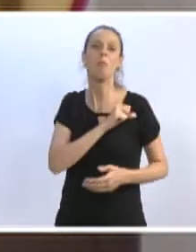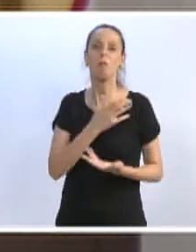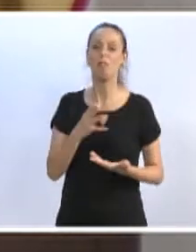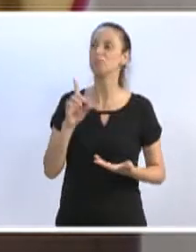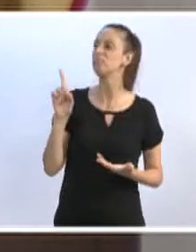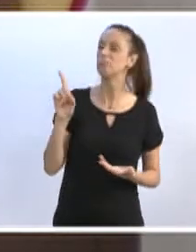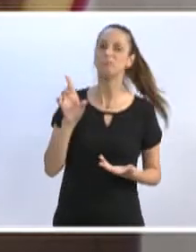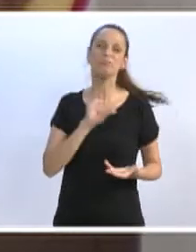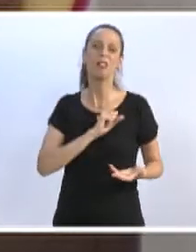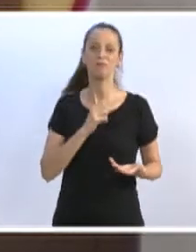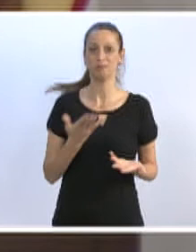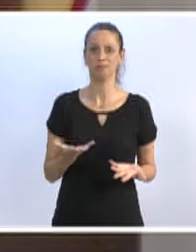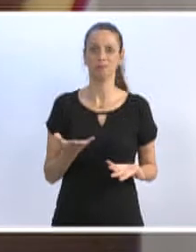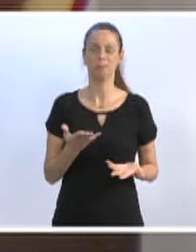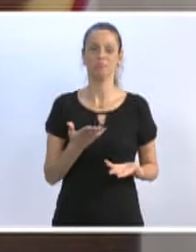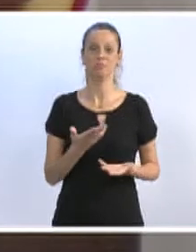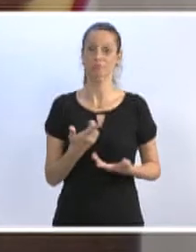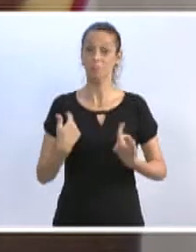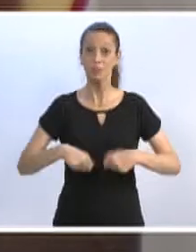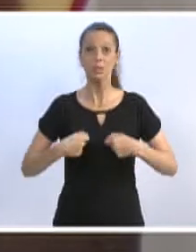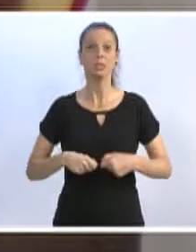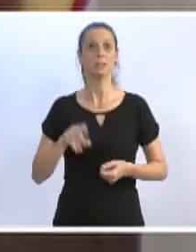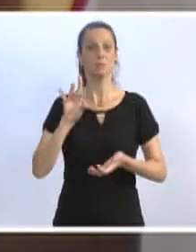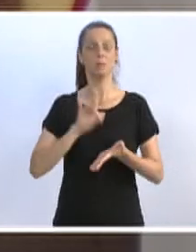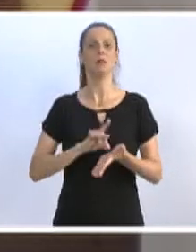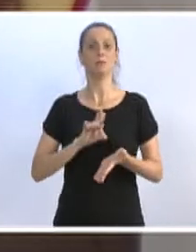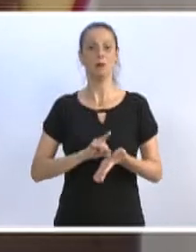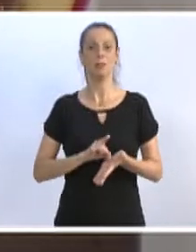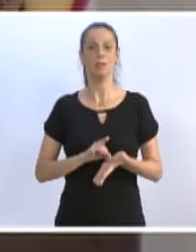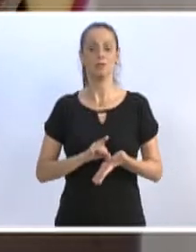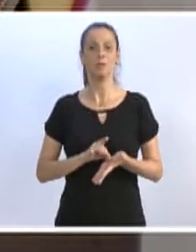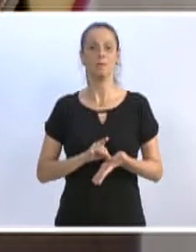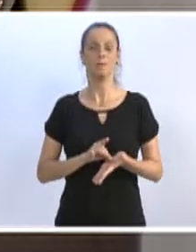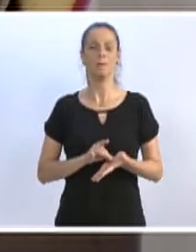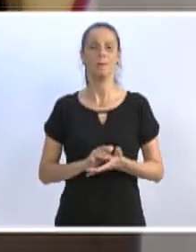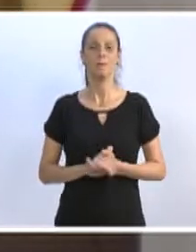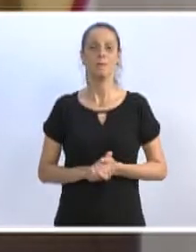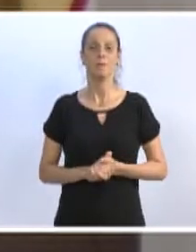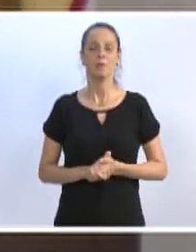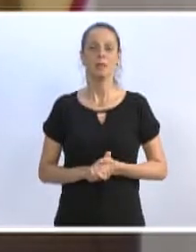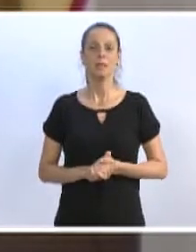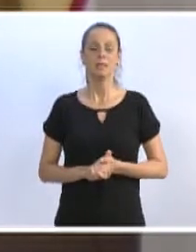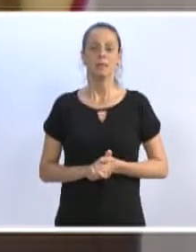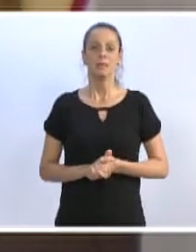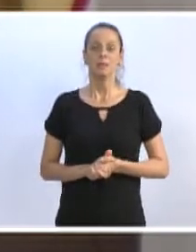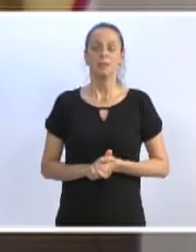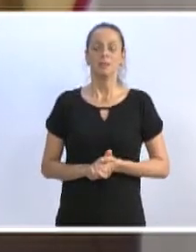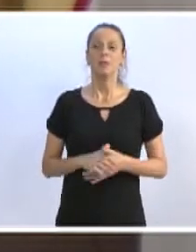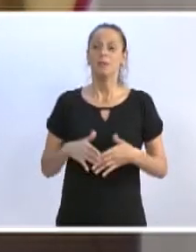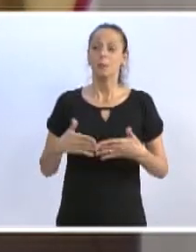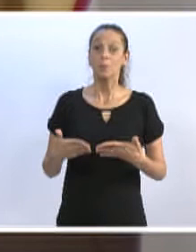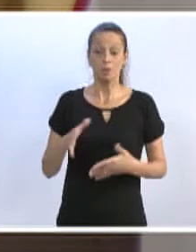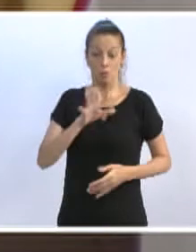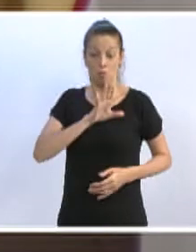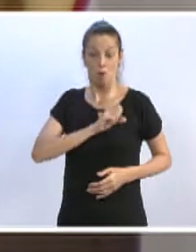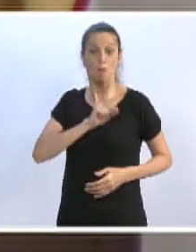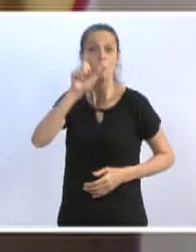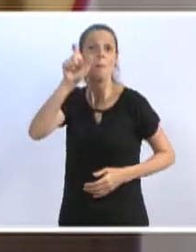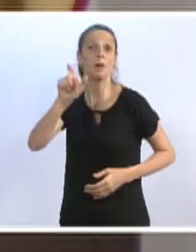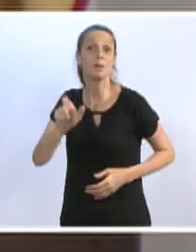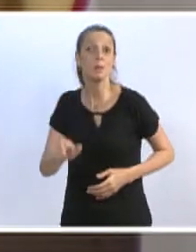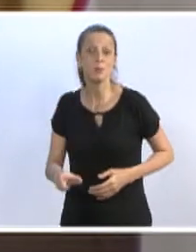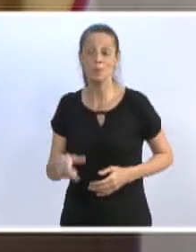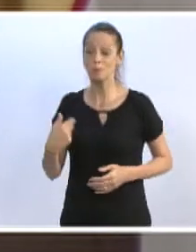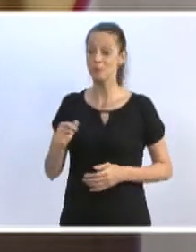instrumentalizá-lo. Nós não podemos instrumentalizar a palavra com a palavra, a pessoa que amamos. Eu não